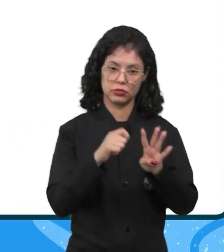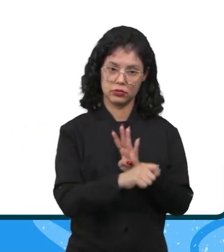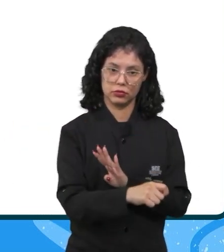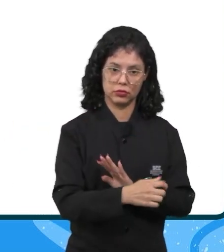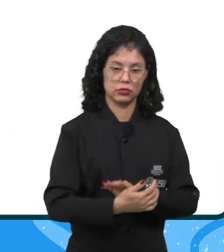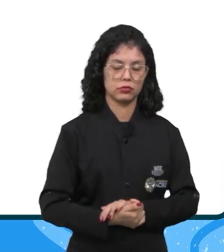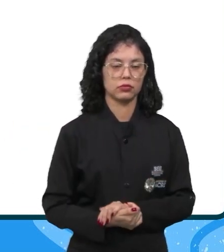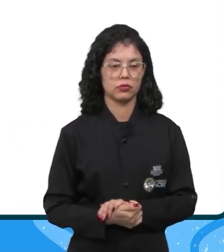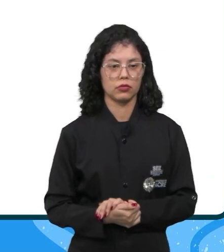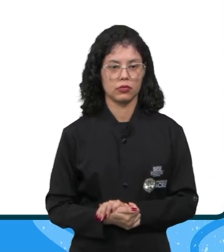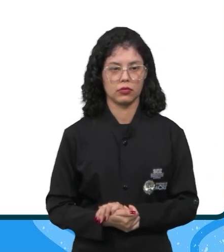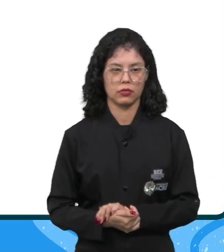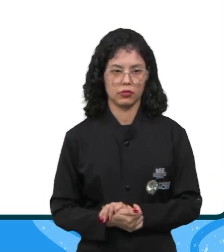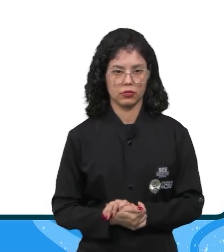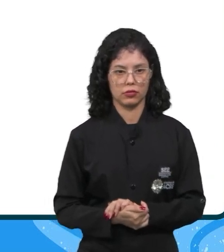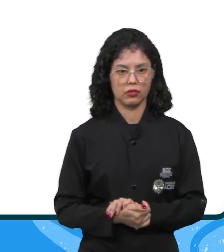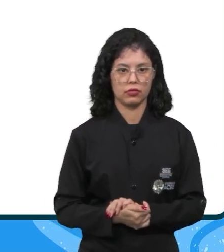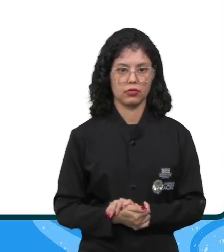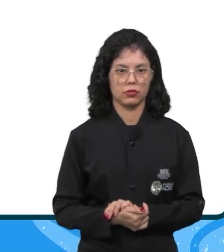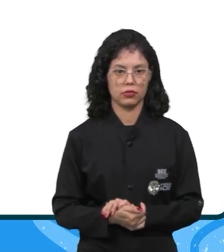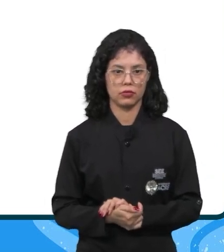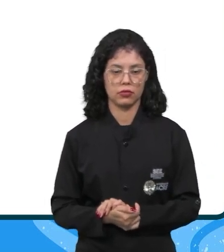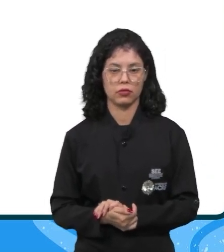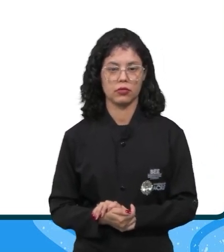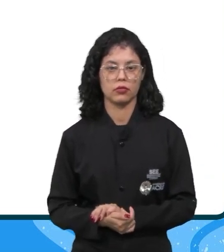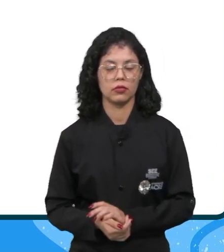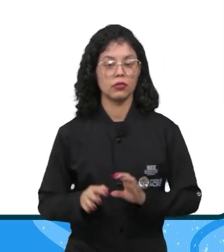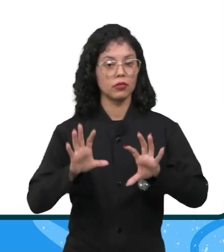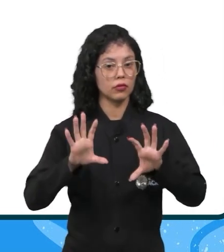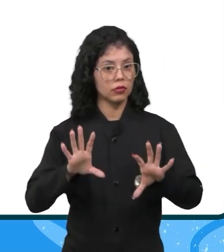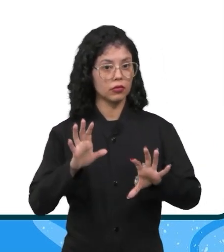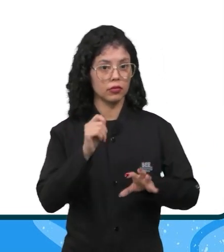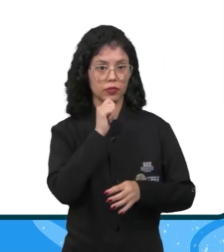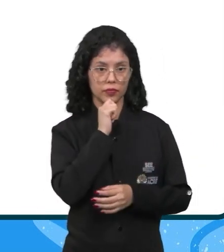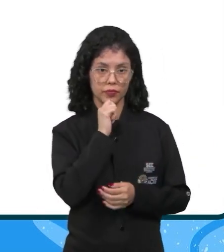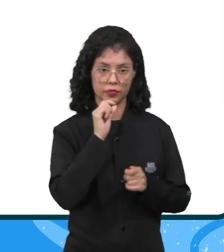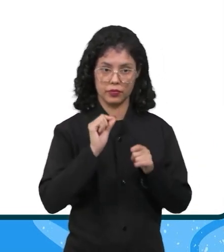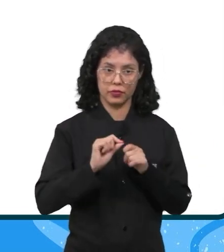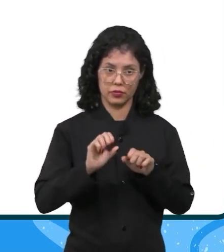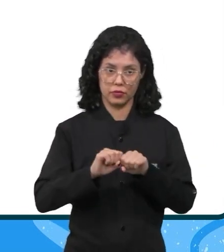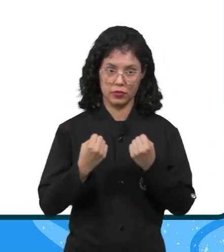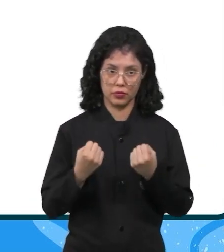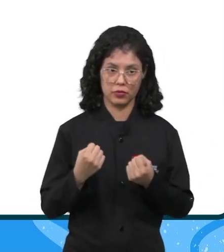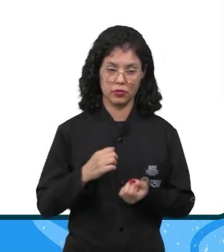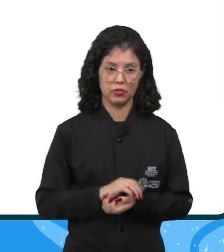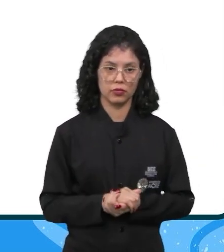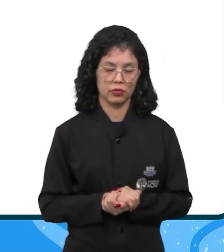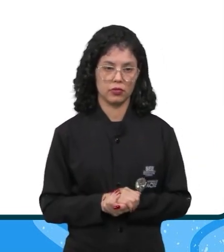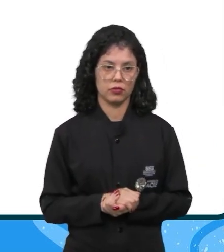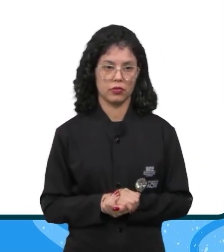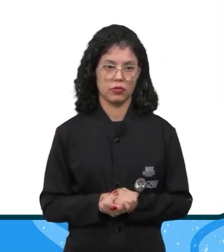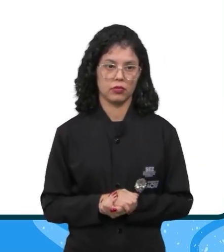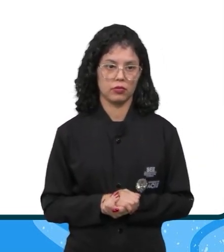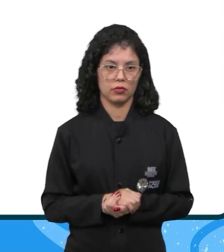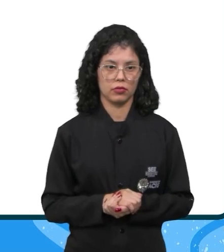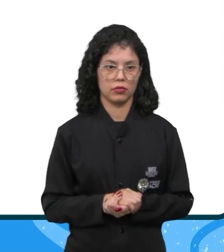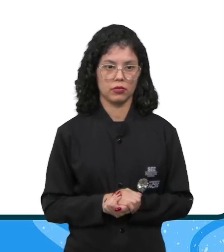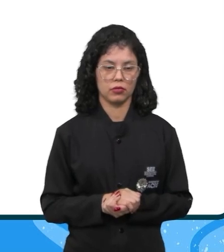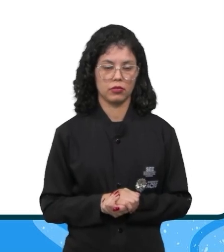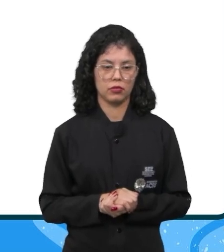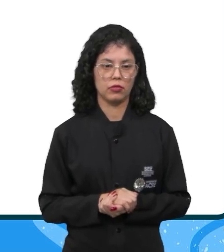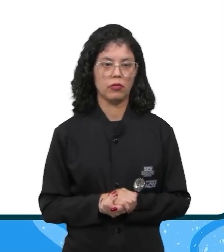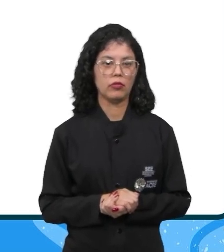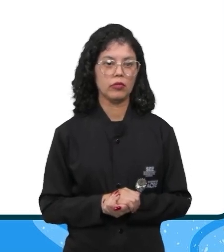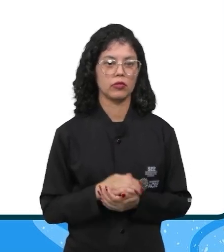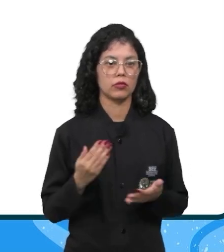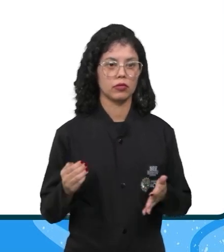de contaminação ali por meses. Né? E assim que ele foi quebrado, né? Então eles quebraram ali o pescoço do